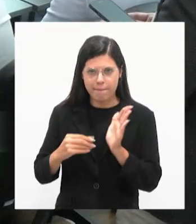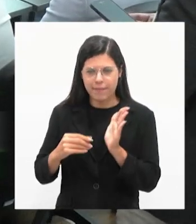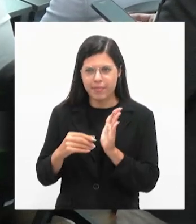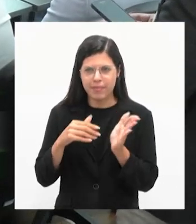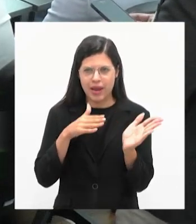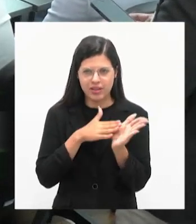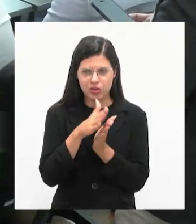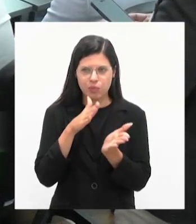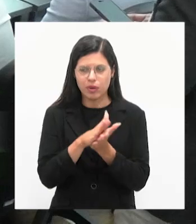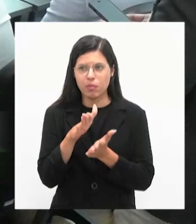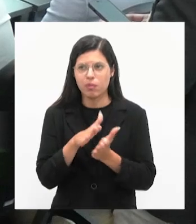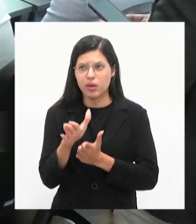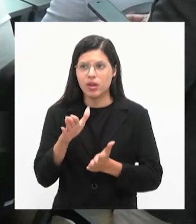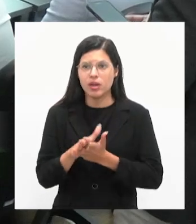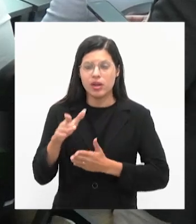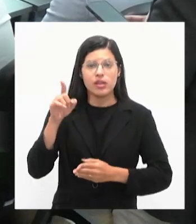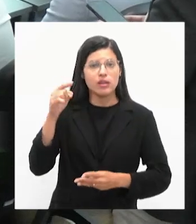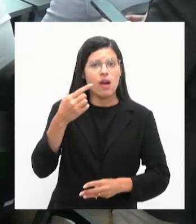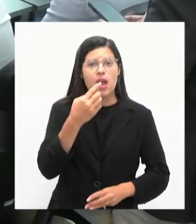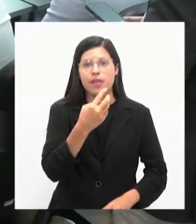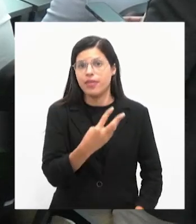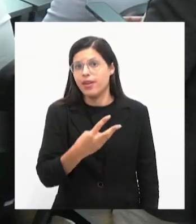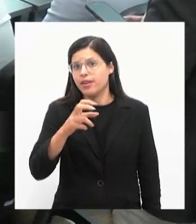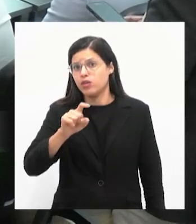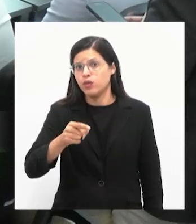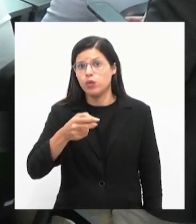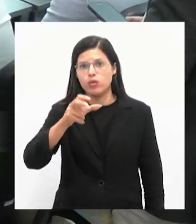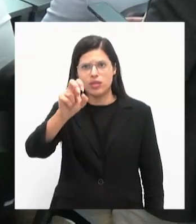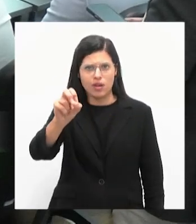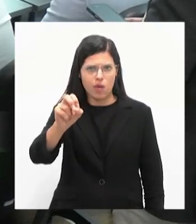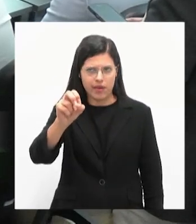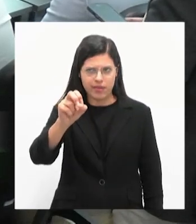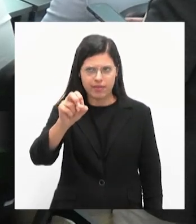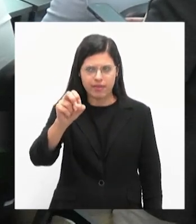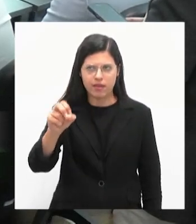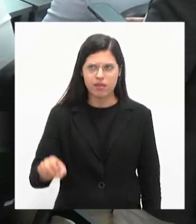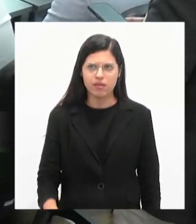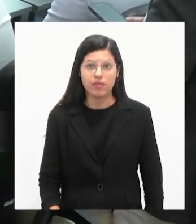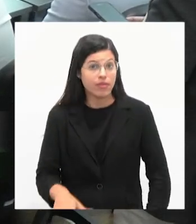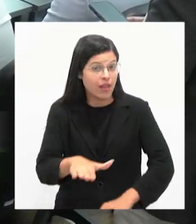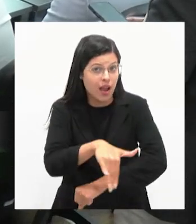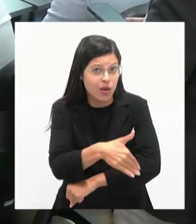R$4. R$3,50. Pelo amor de Deus, pô. Na calçada, ainda por cima. Só que nós